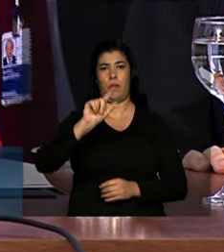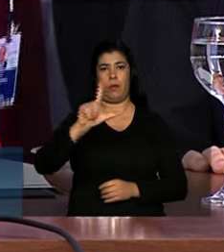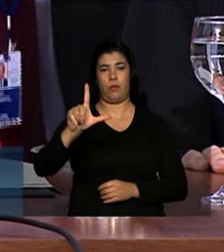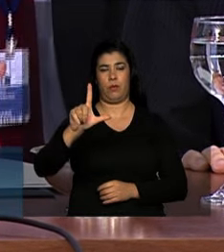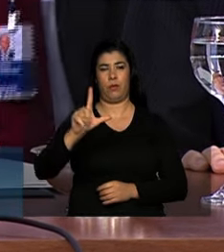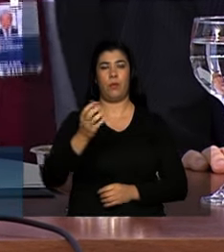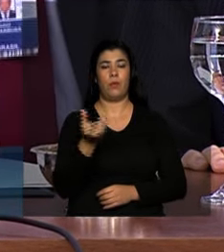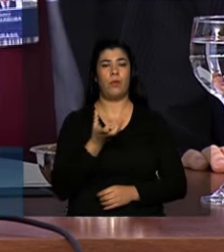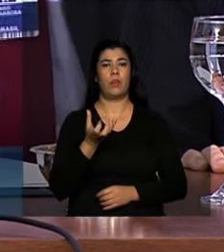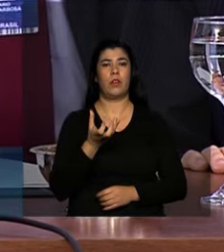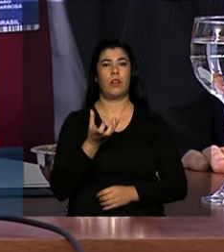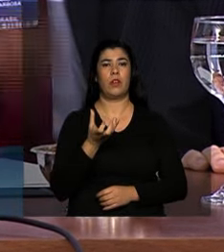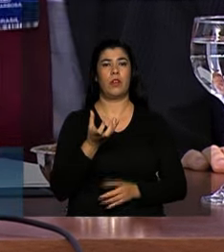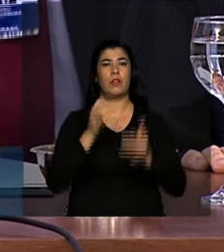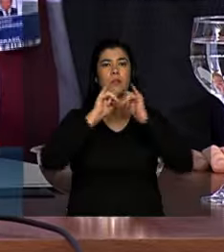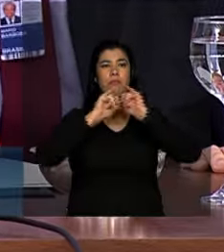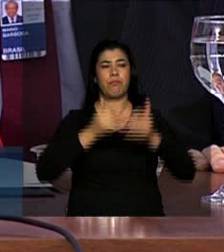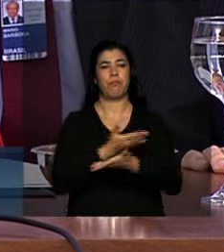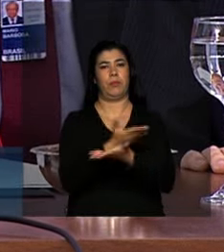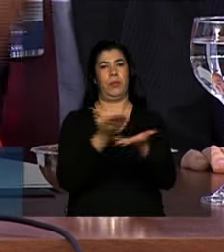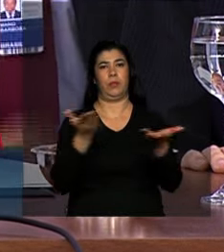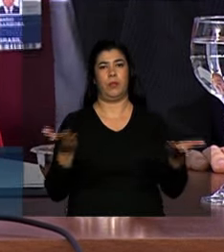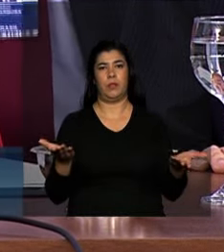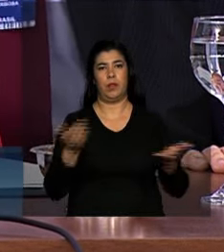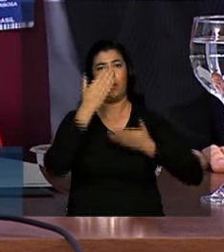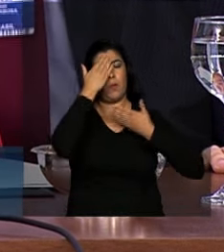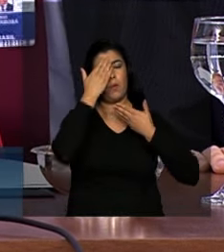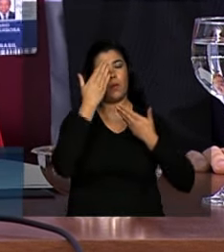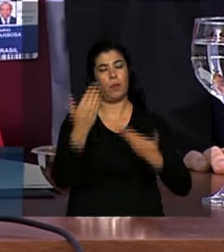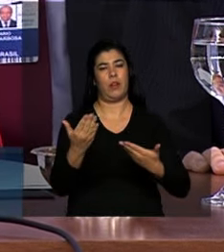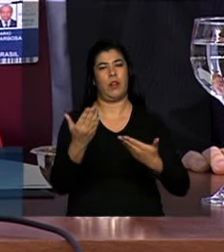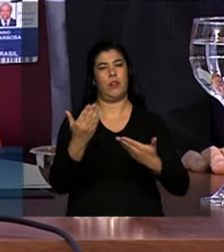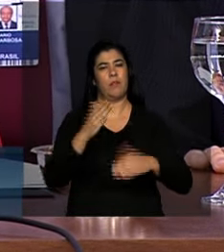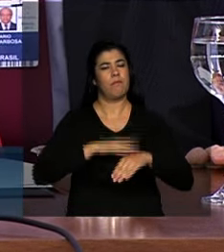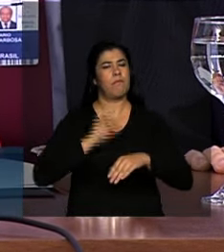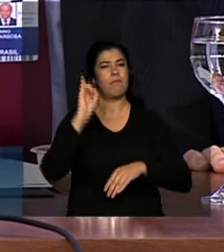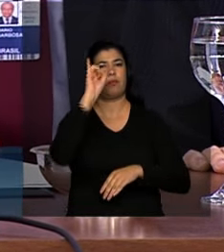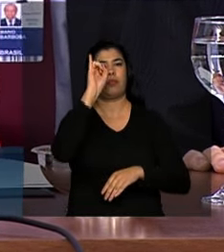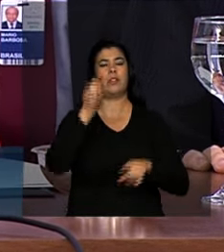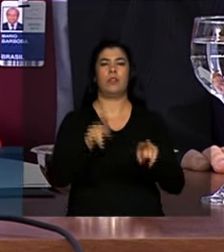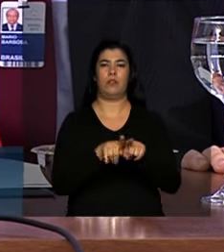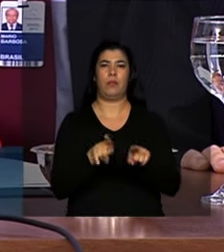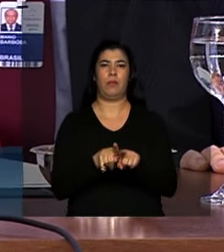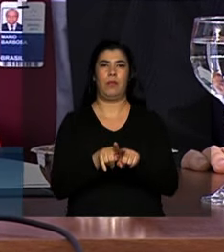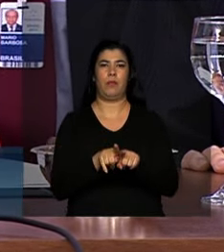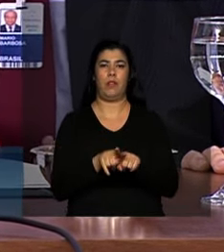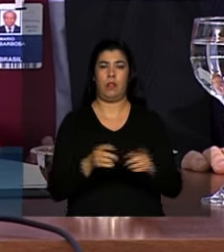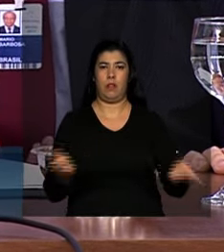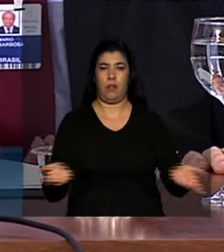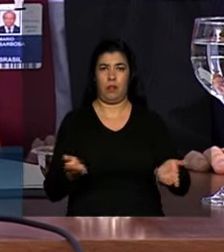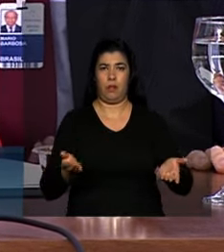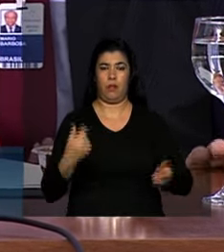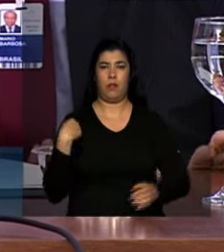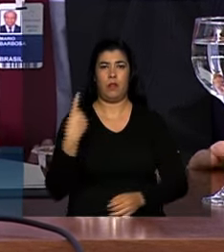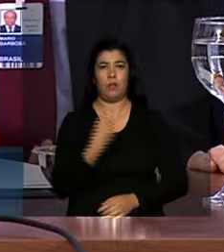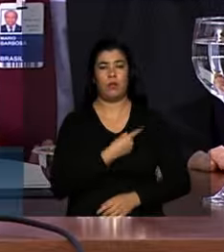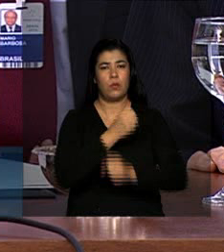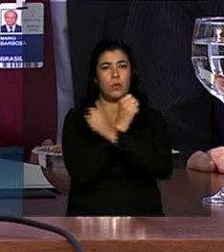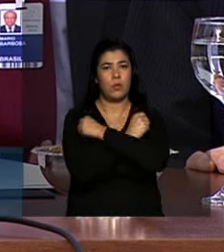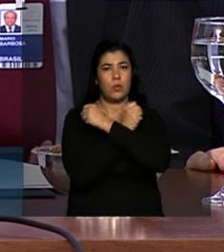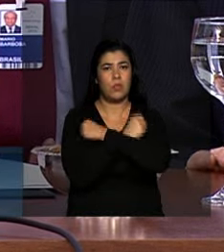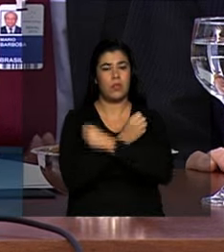quero dizer a vocês muito obrigado, mas, sobretudo, também aqui aos nossos